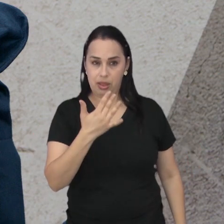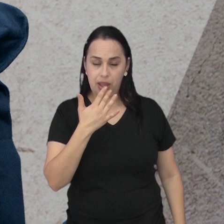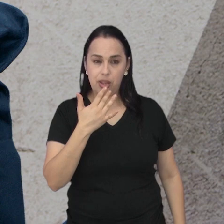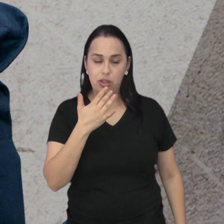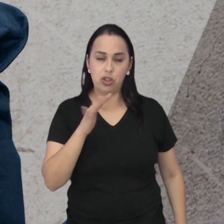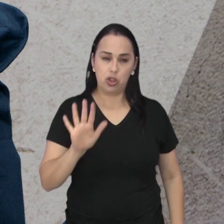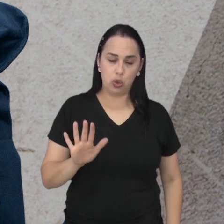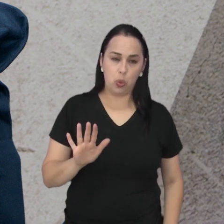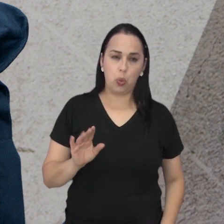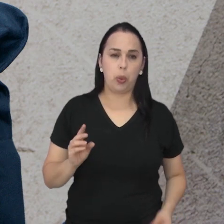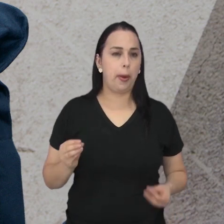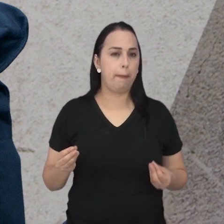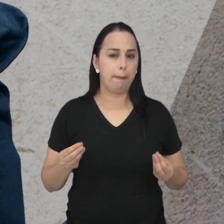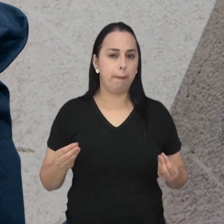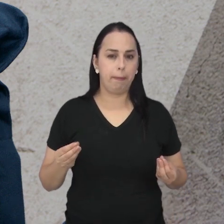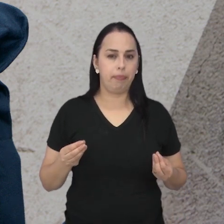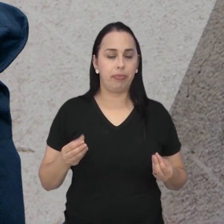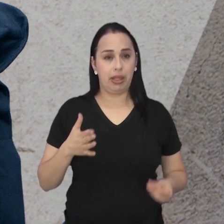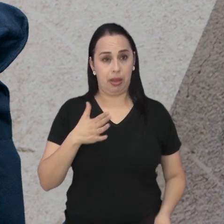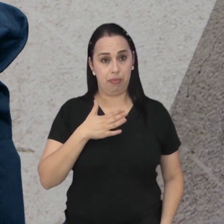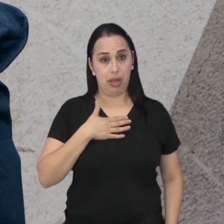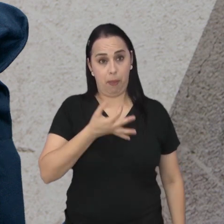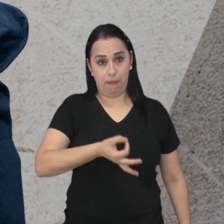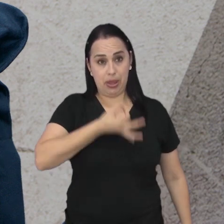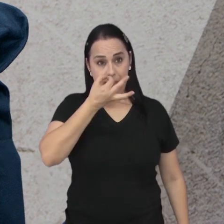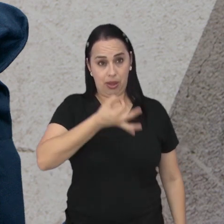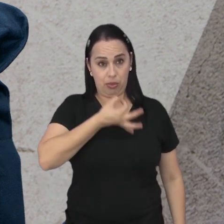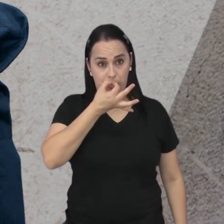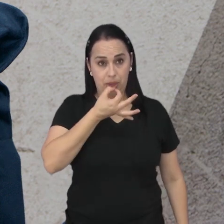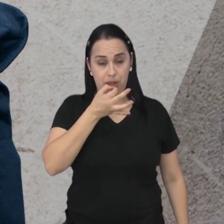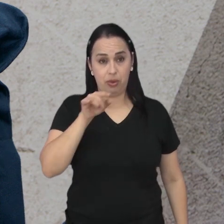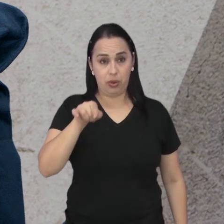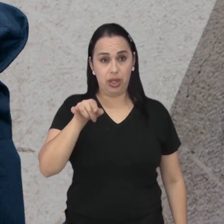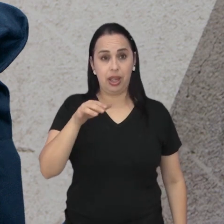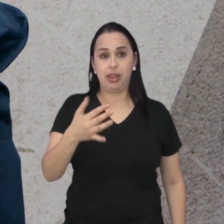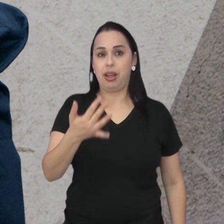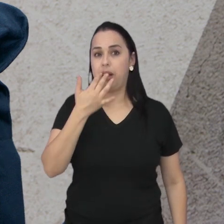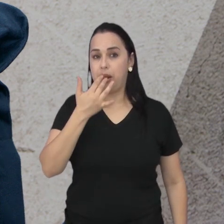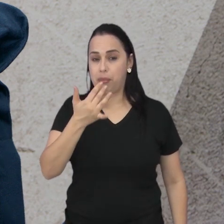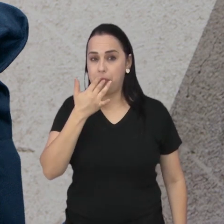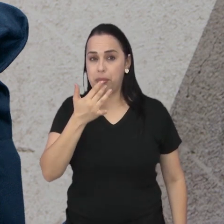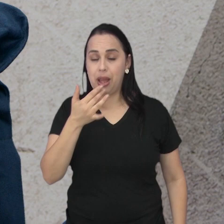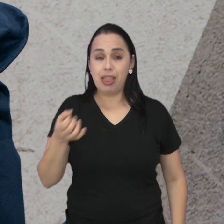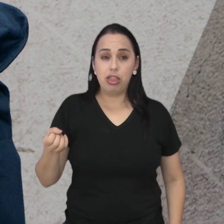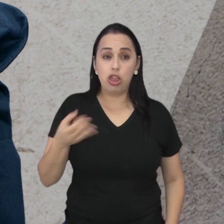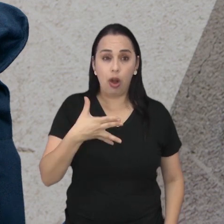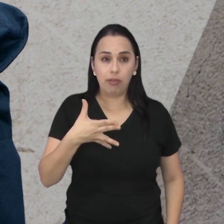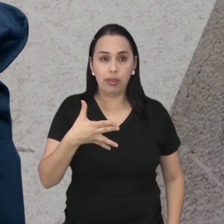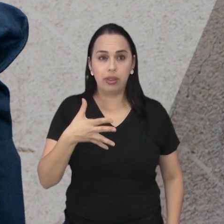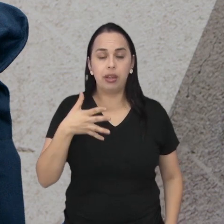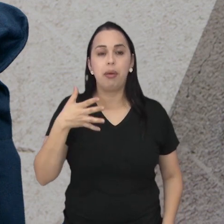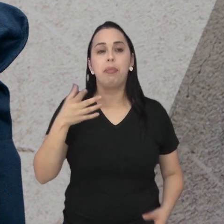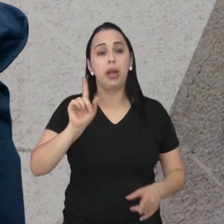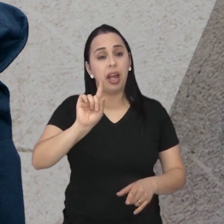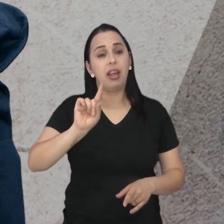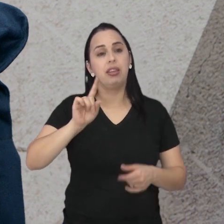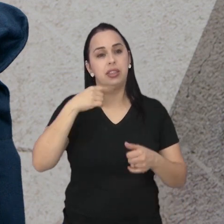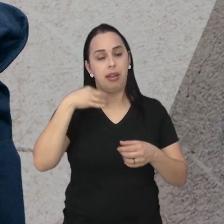que são, assim, na minha concepção, uma inovação para tinta de micropigmentação, porque ela é feita para